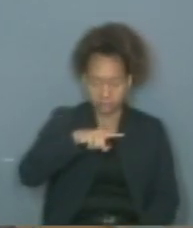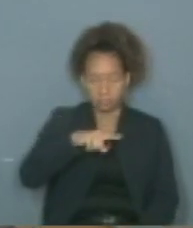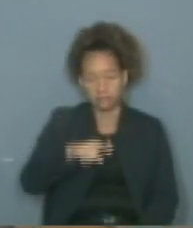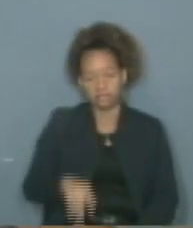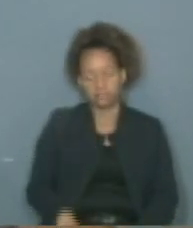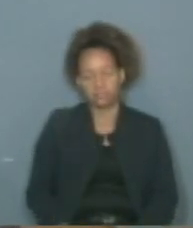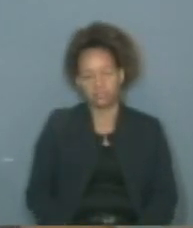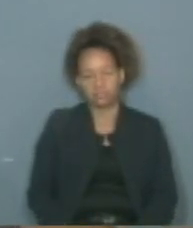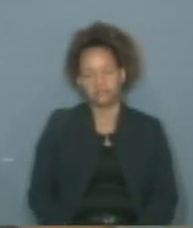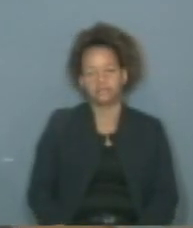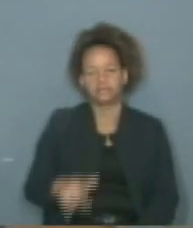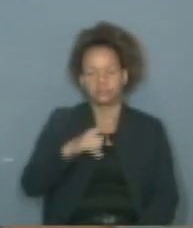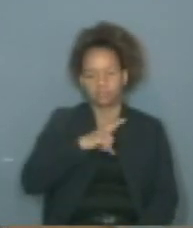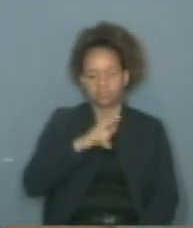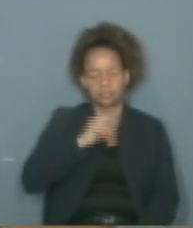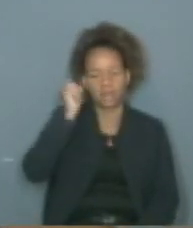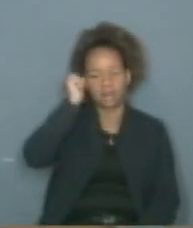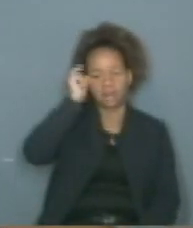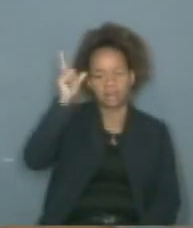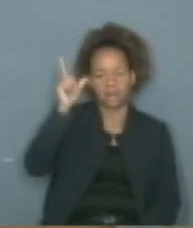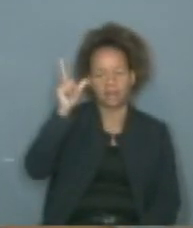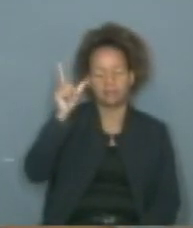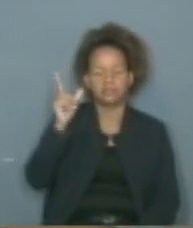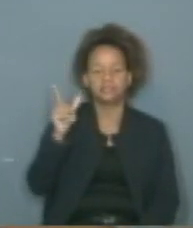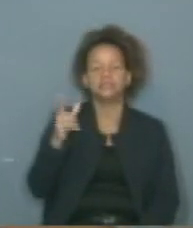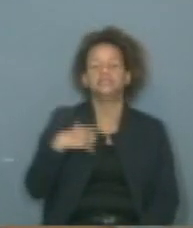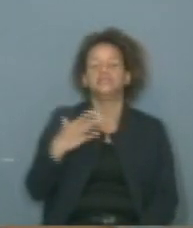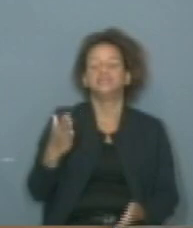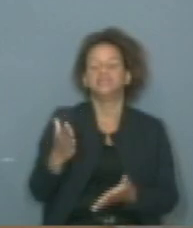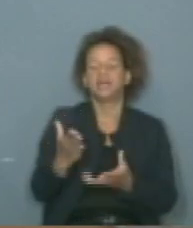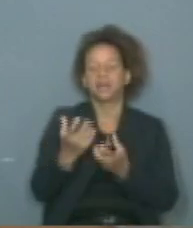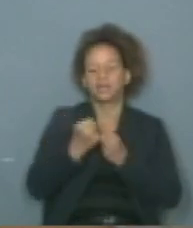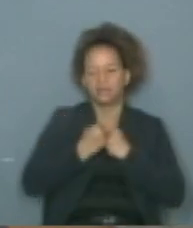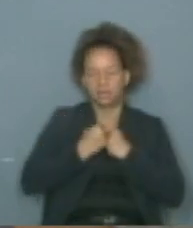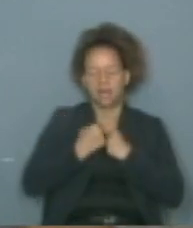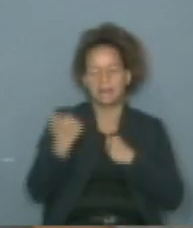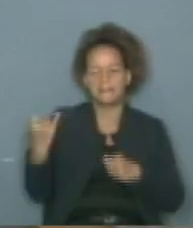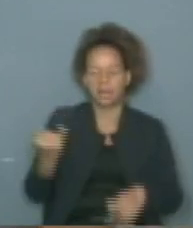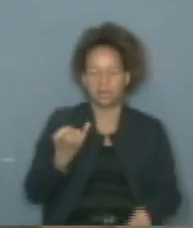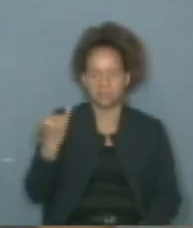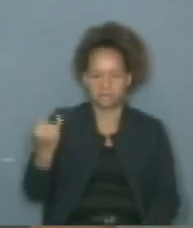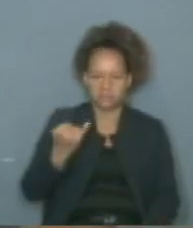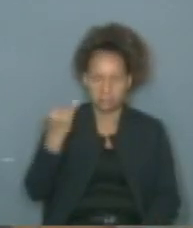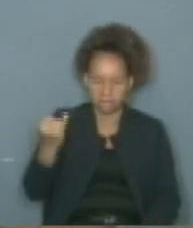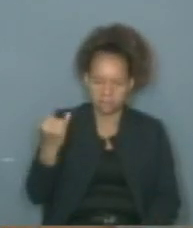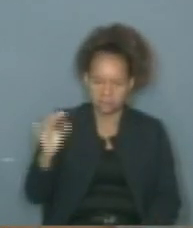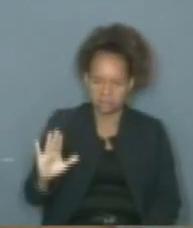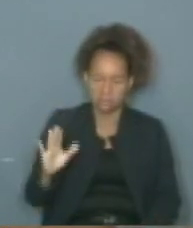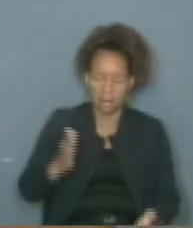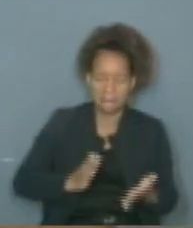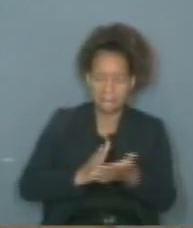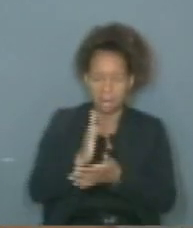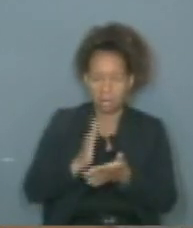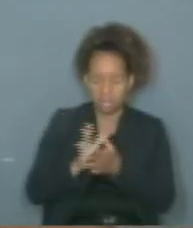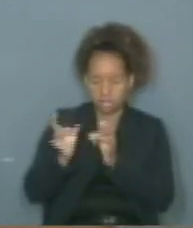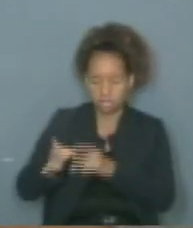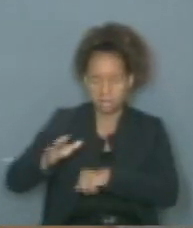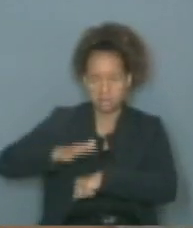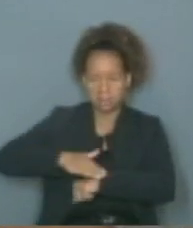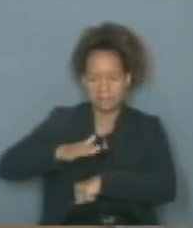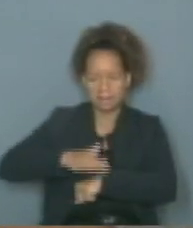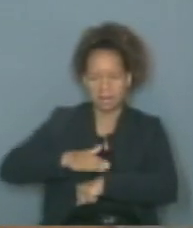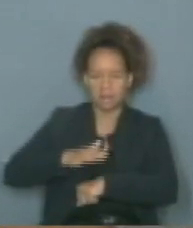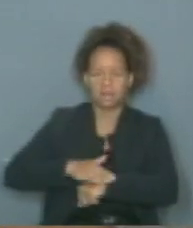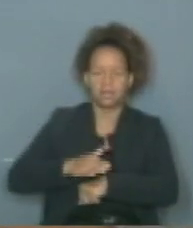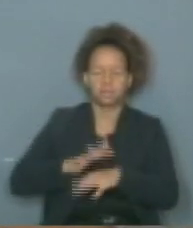excelências tenham ideia e acolham a importância de não se aprovar dispensa de